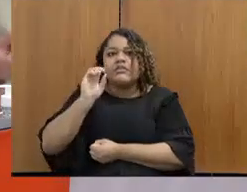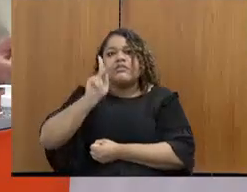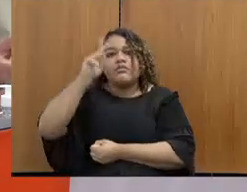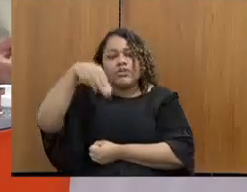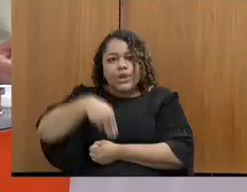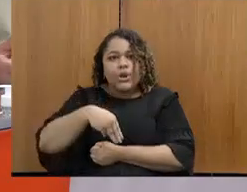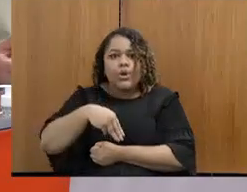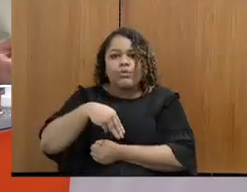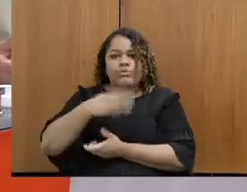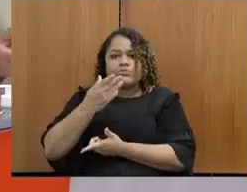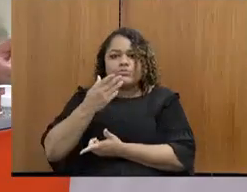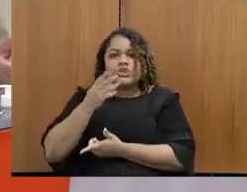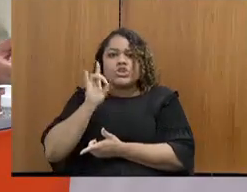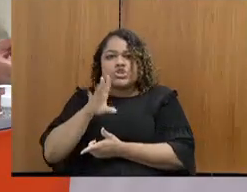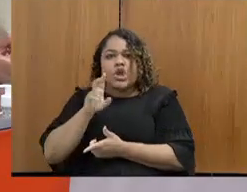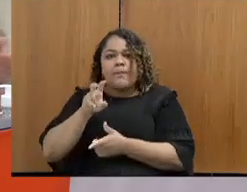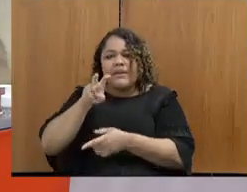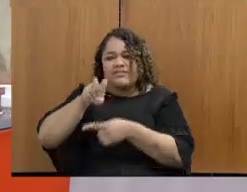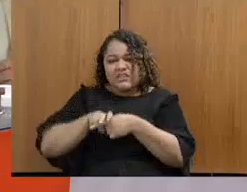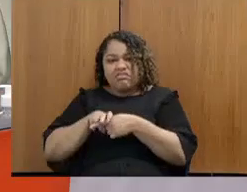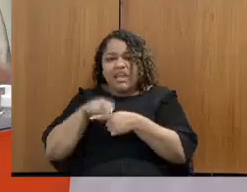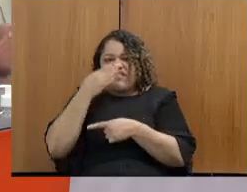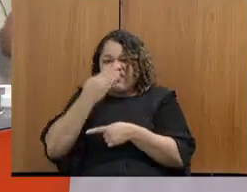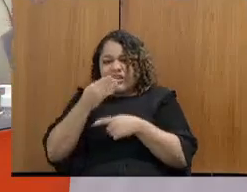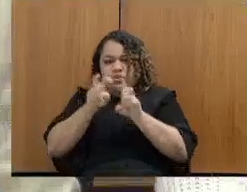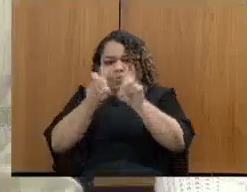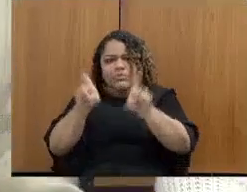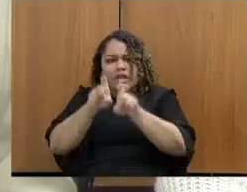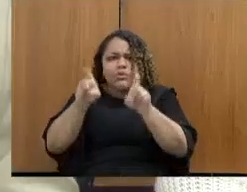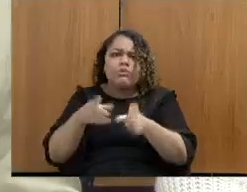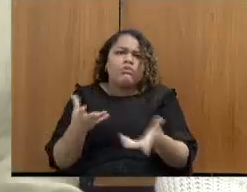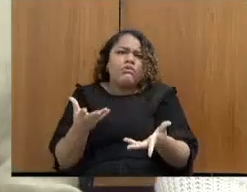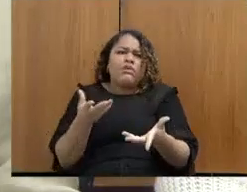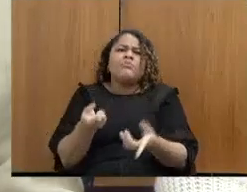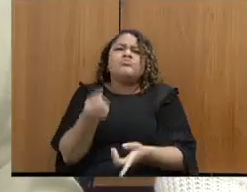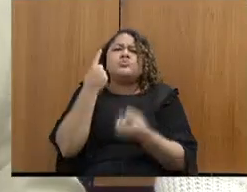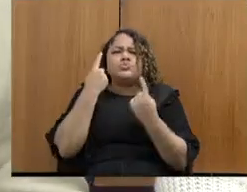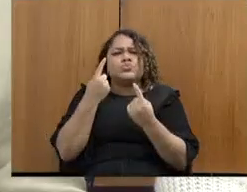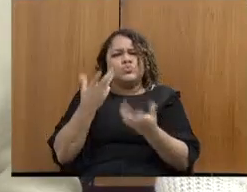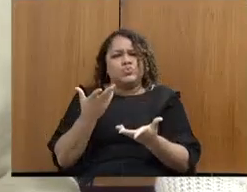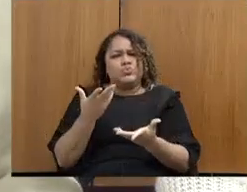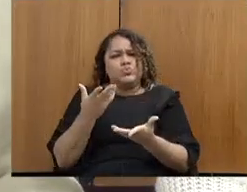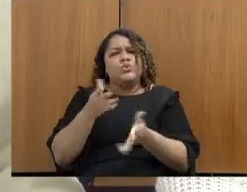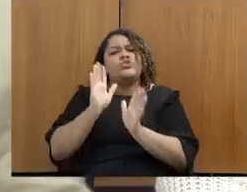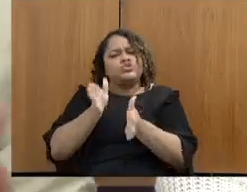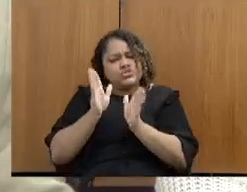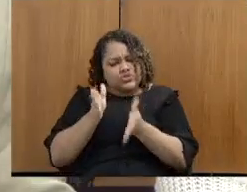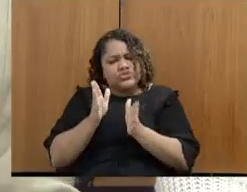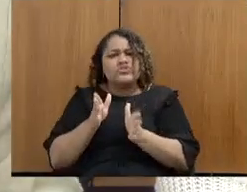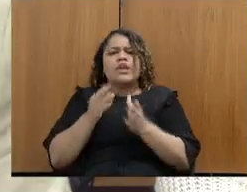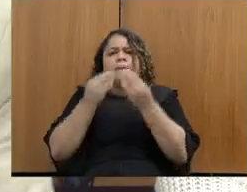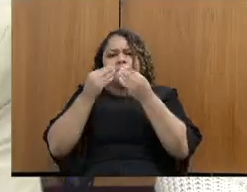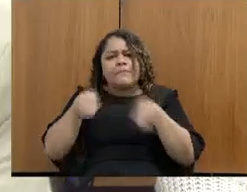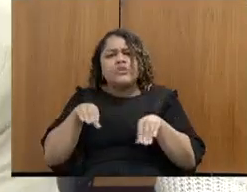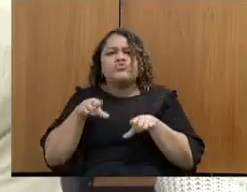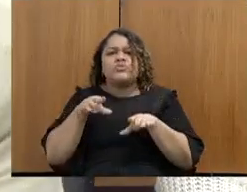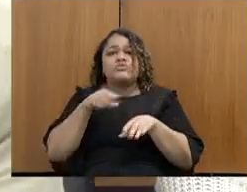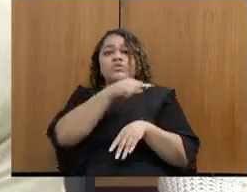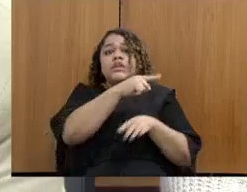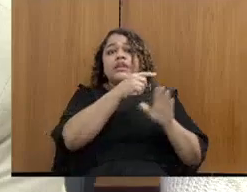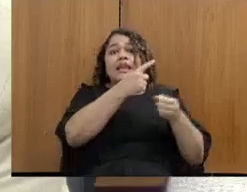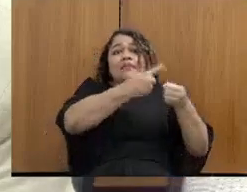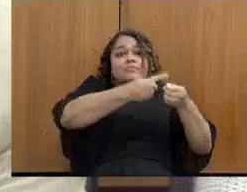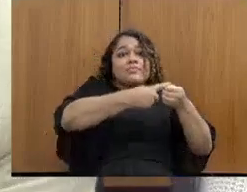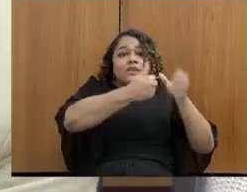morreram nesse percurso nessa estrada e quantos crimes foram praticados e ficaram sem resposta nos municípios porque não tem mais